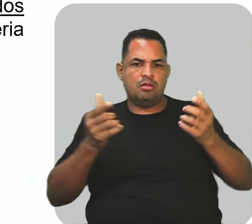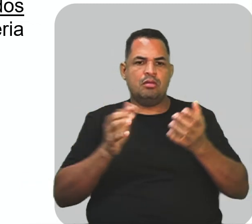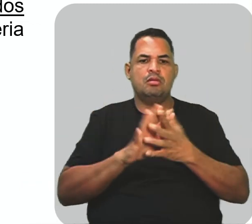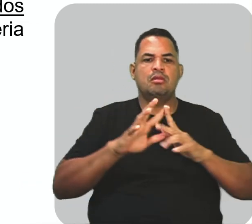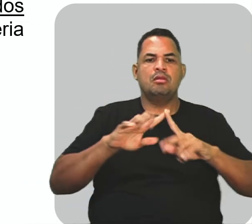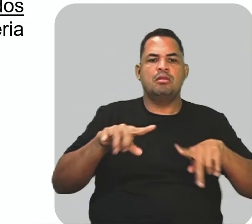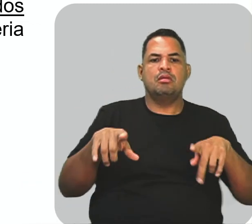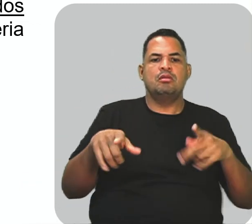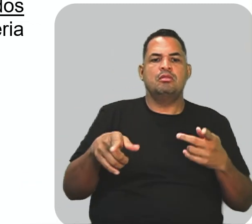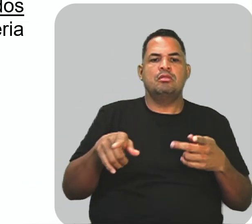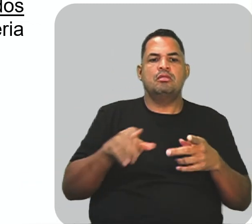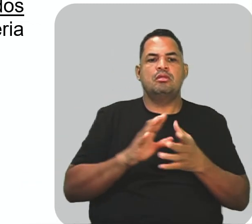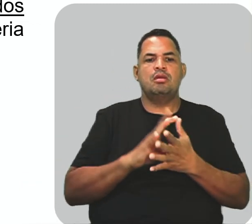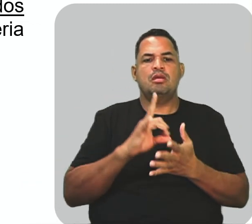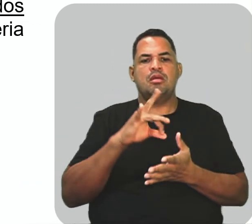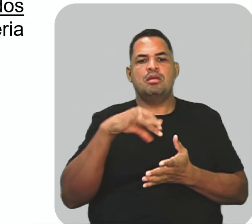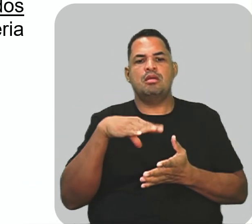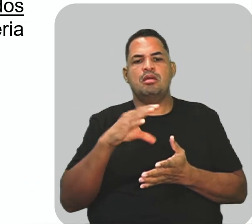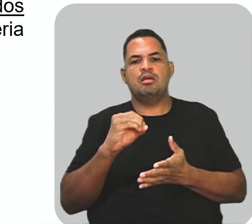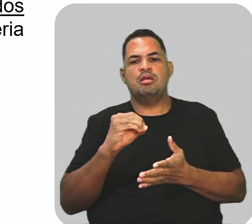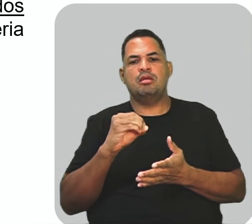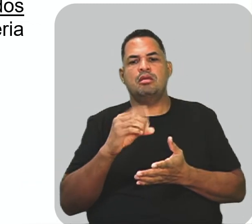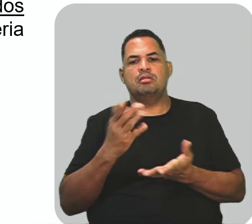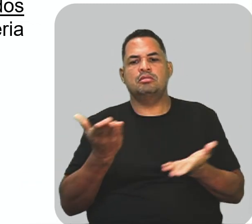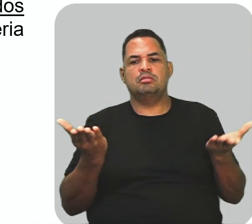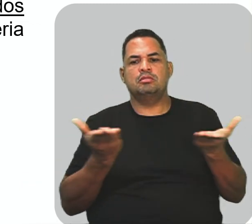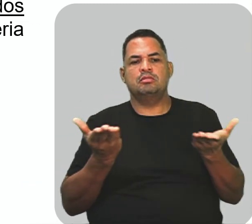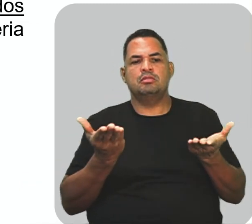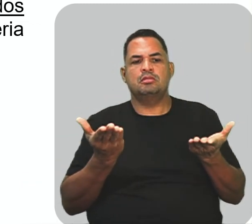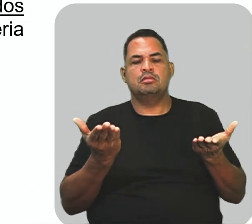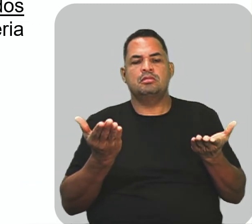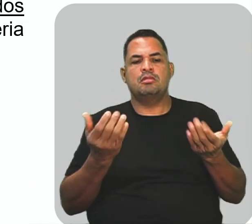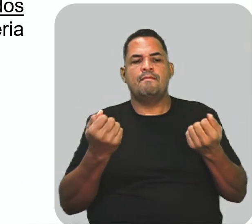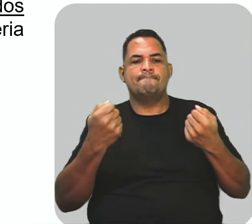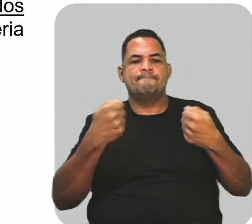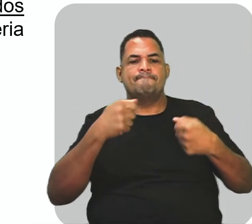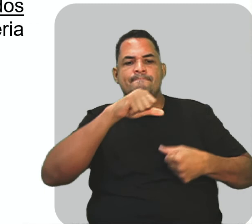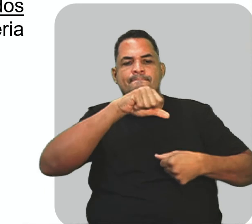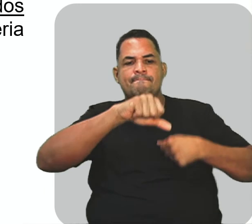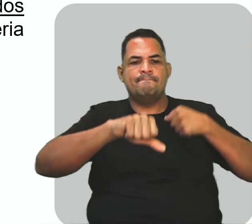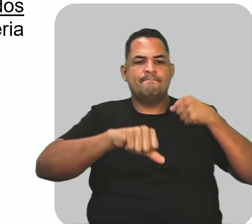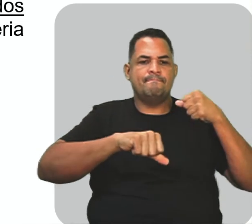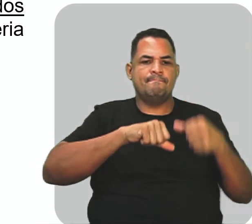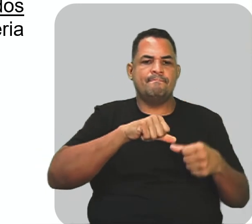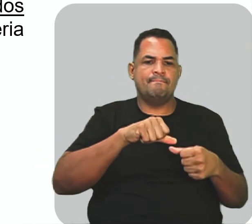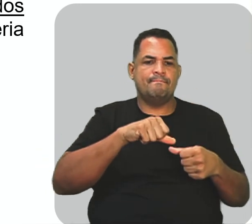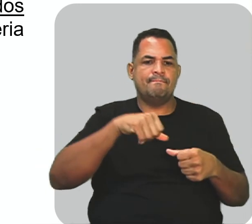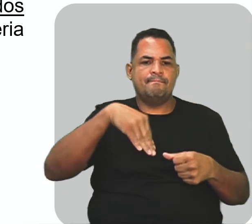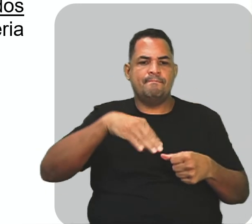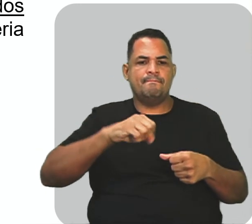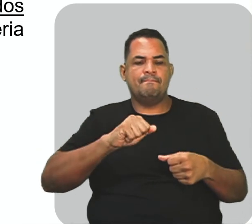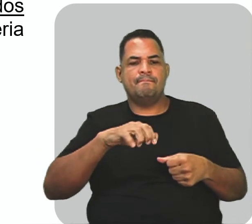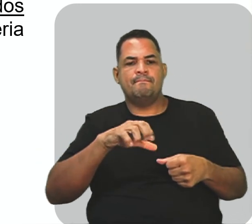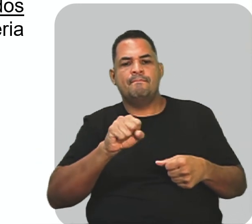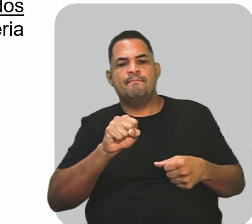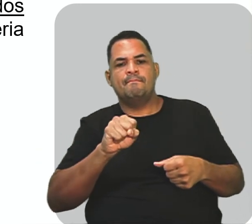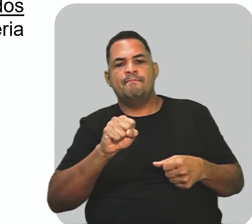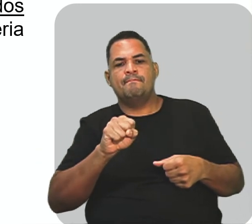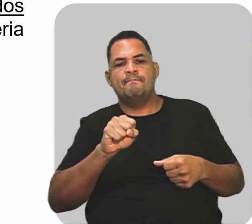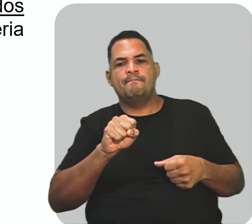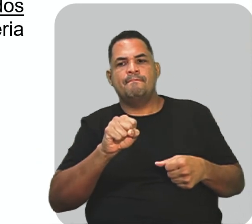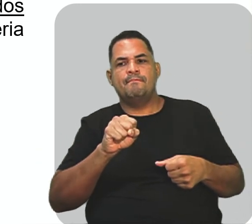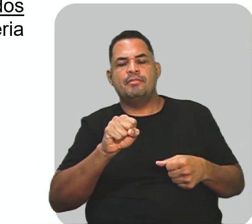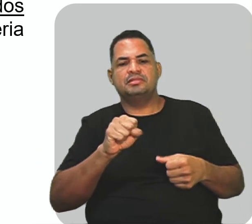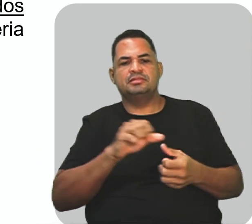mas com isso a conjunção e, nesse caso, pode ser substituído pela